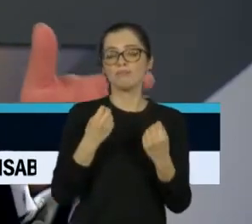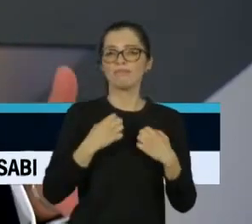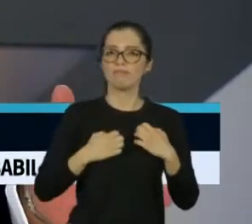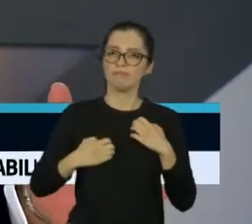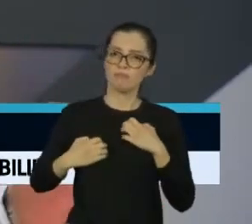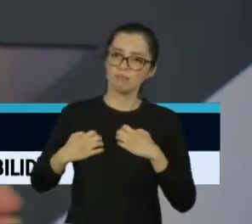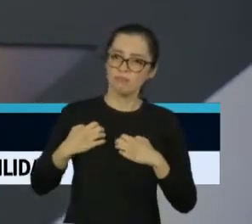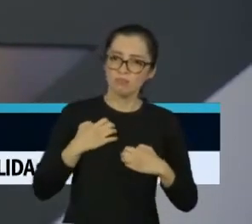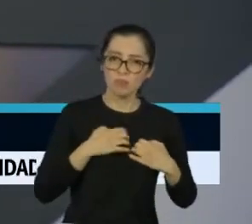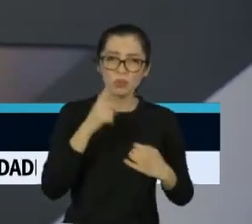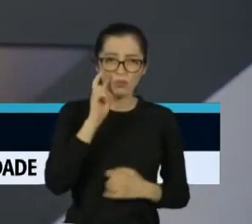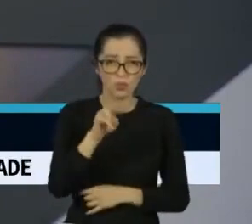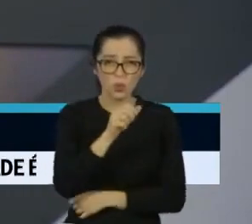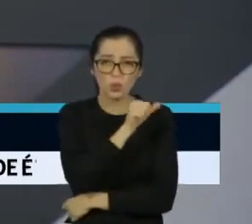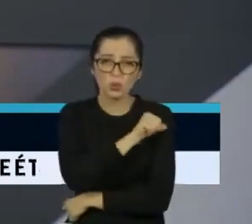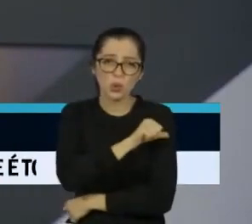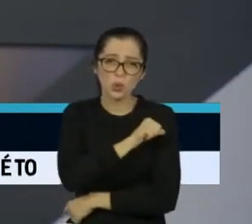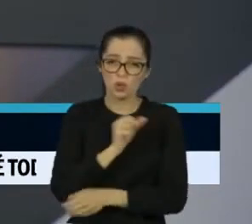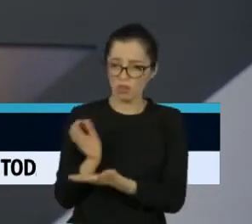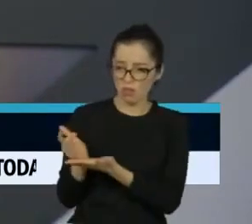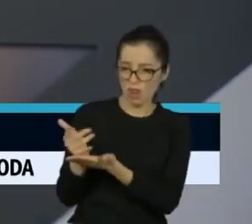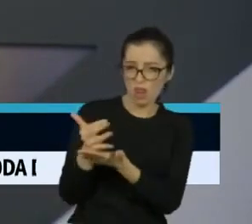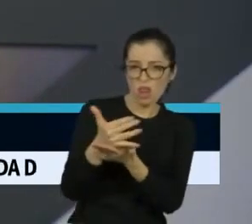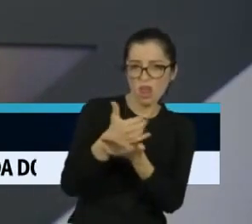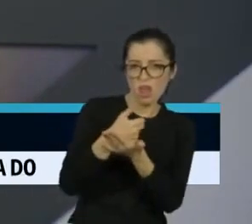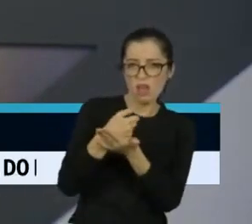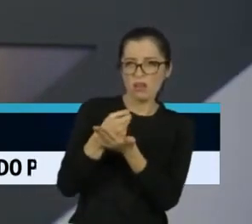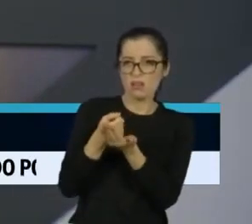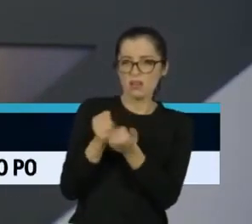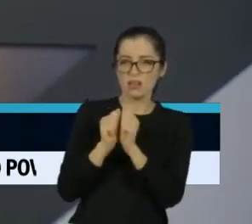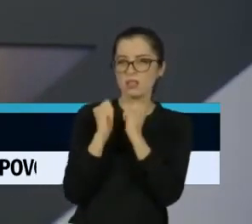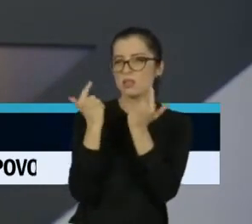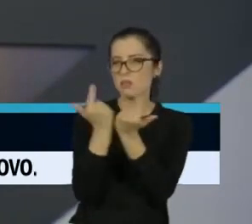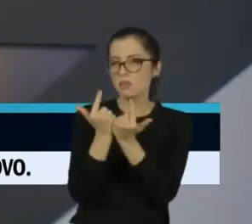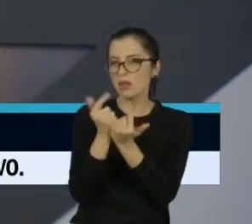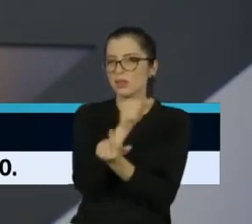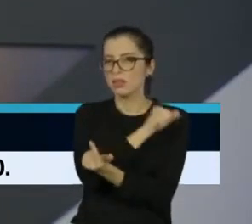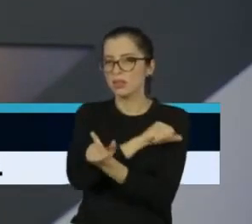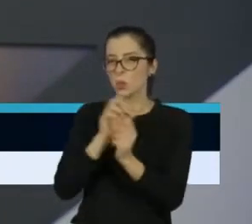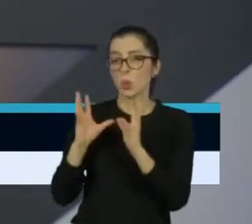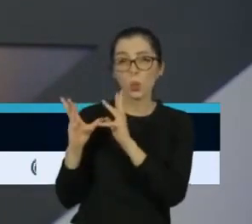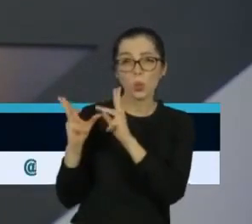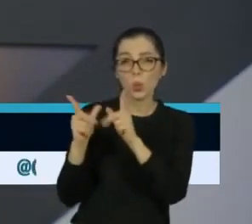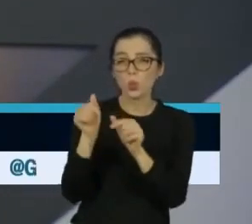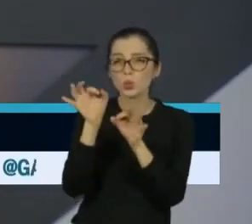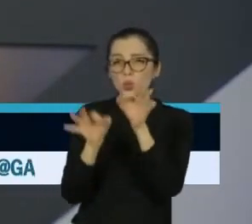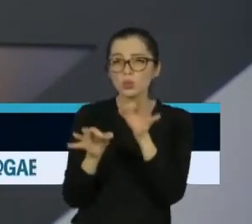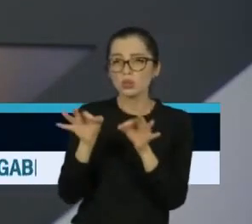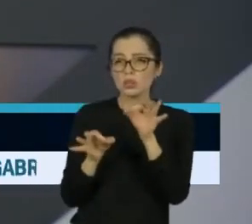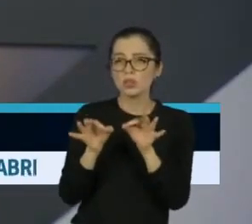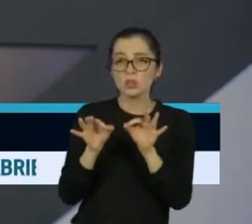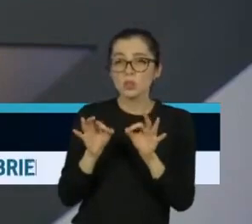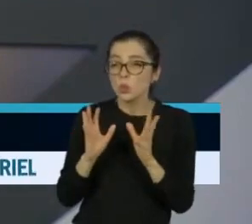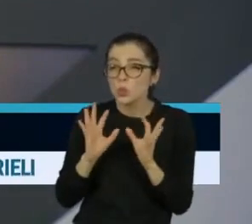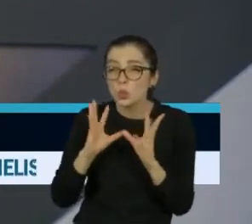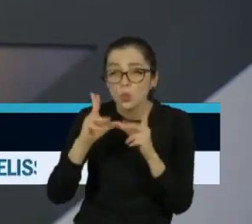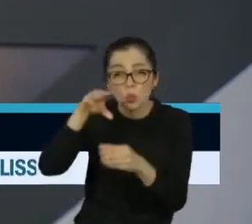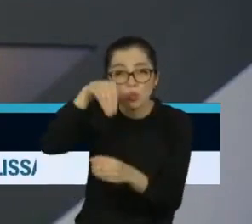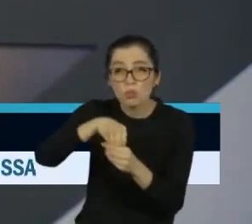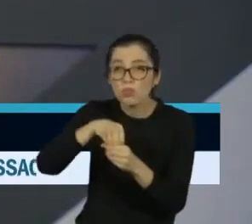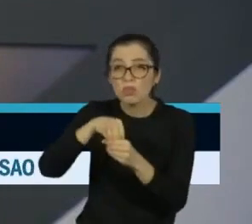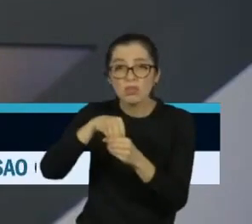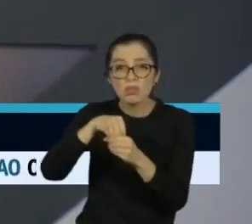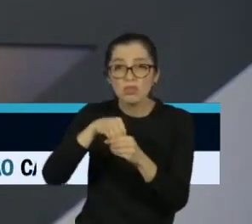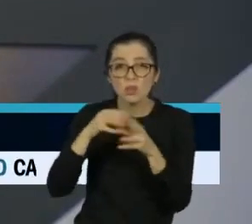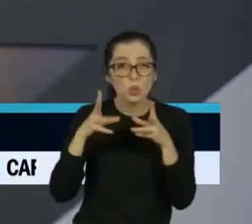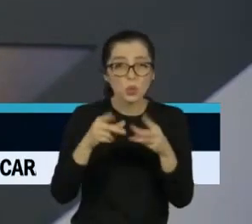aí da rachadinha, que está envolvido 90% da Assembleia do Rio, é um caso jurídico muito simples, porque os fatos estão lá.